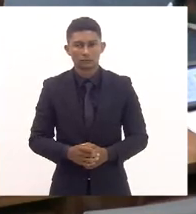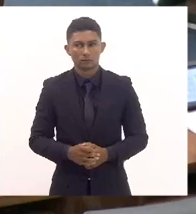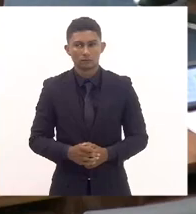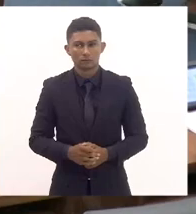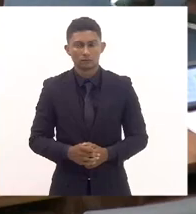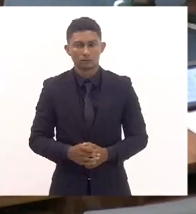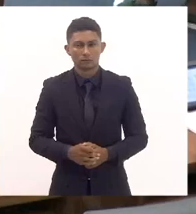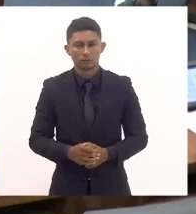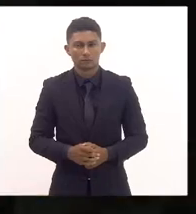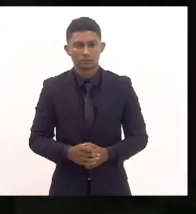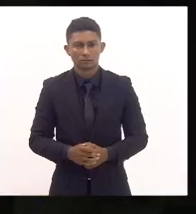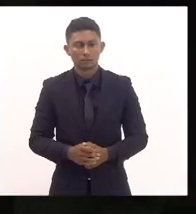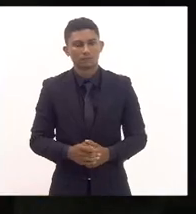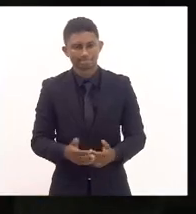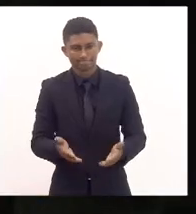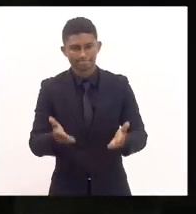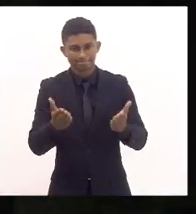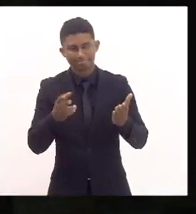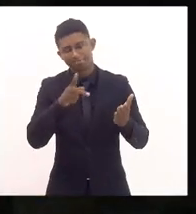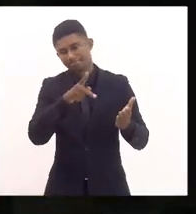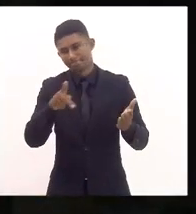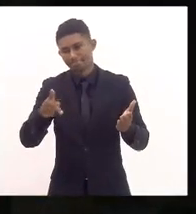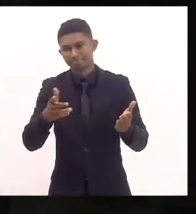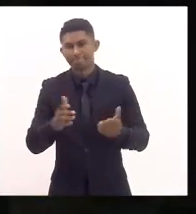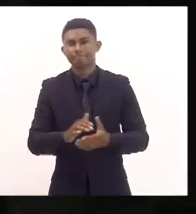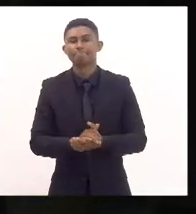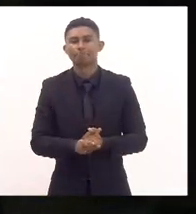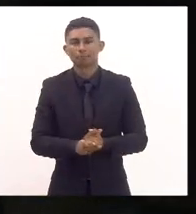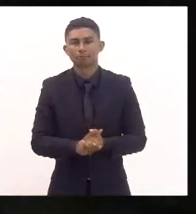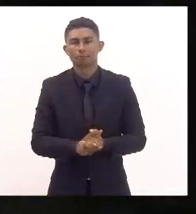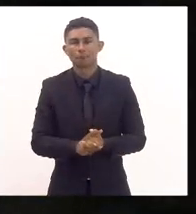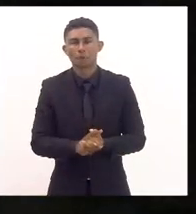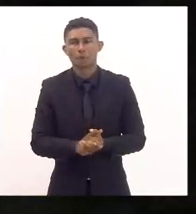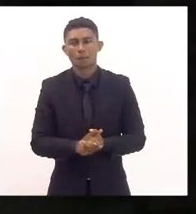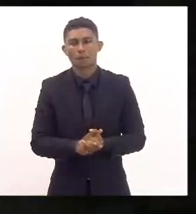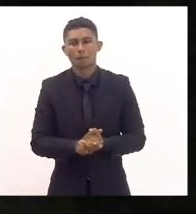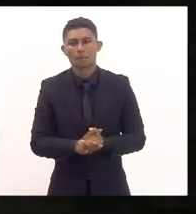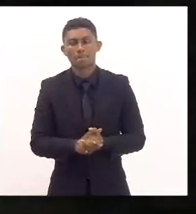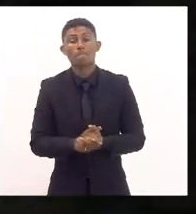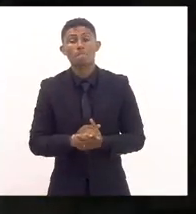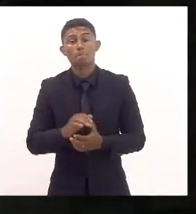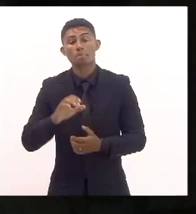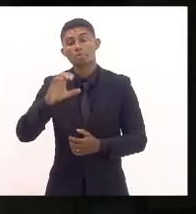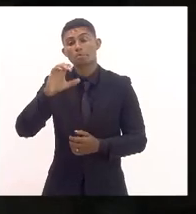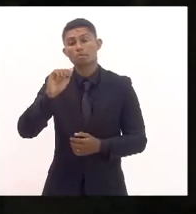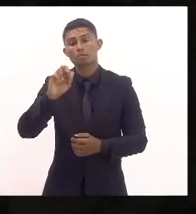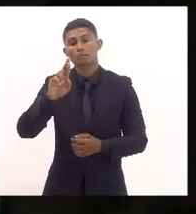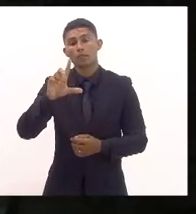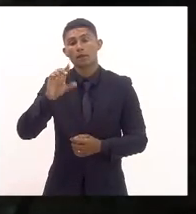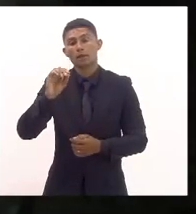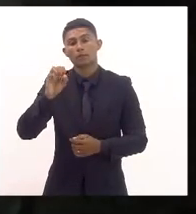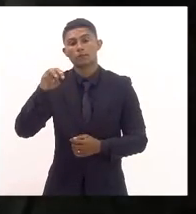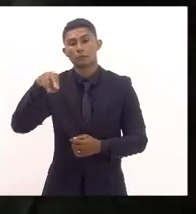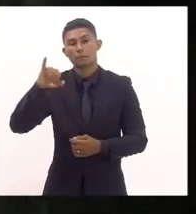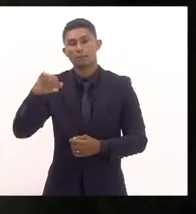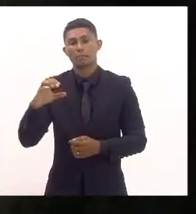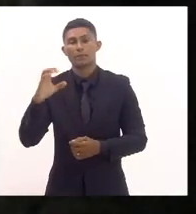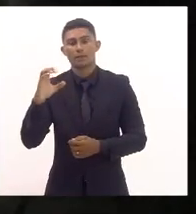a senhora Presidente deputado Carlos mingues teve